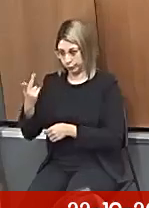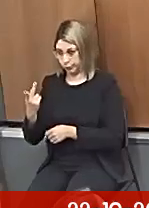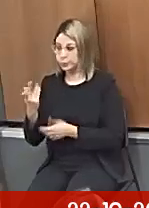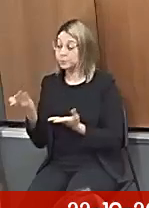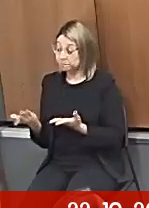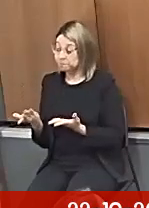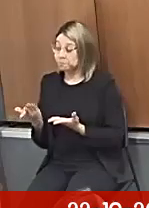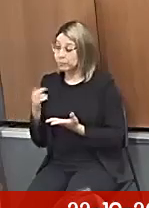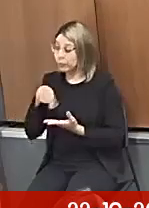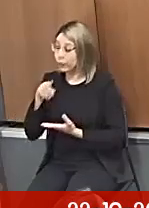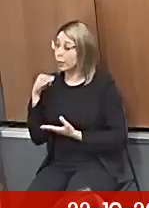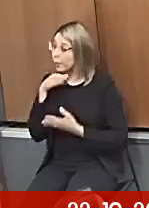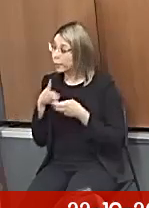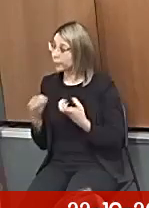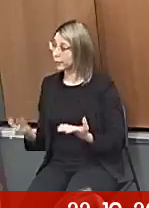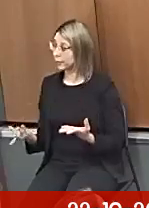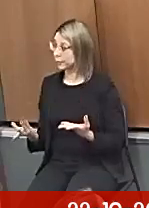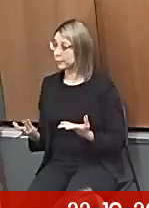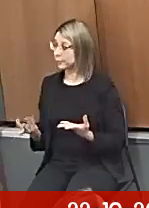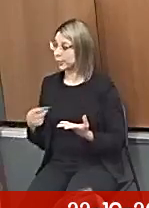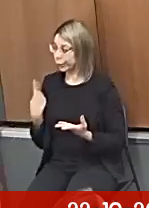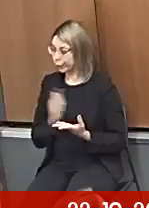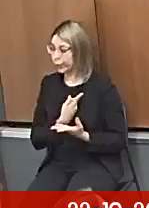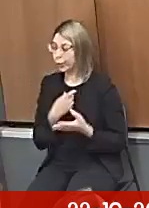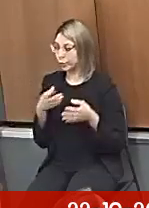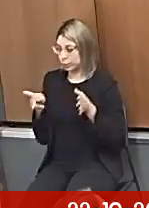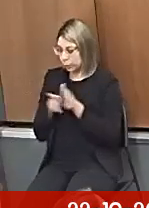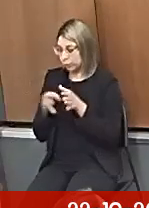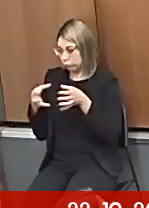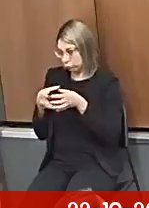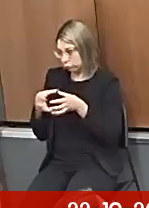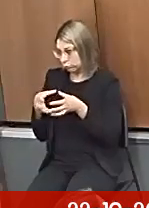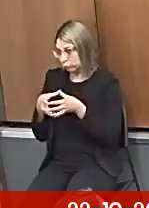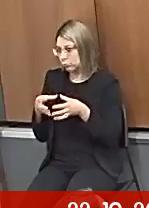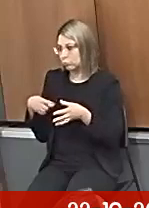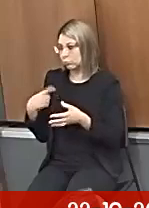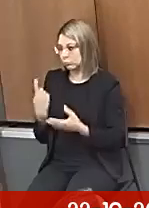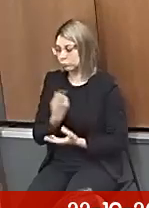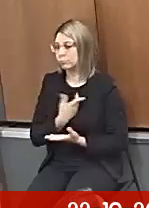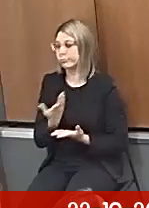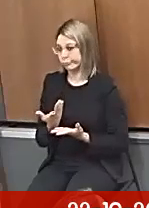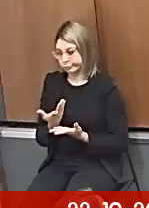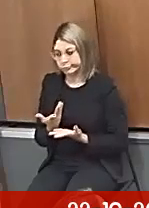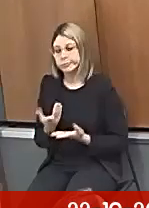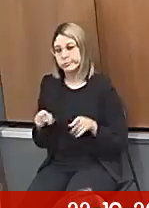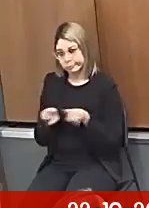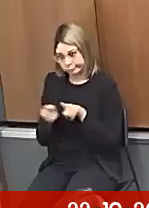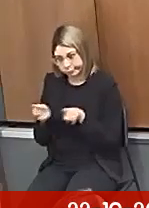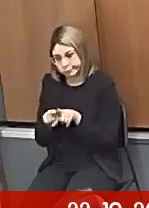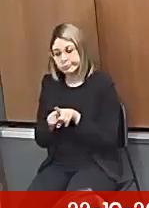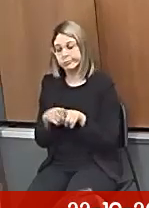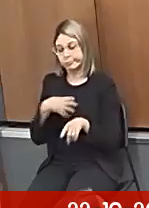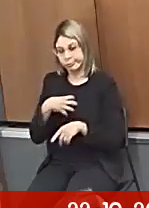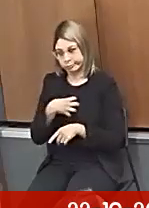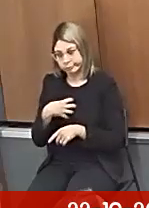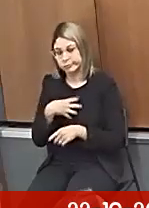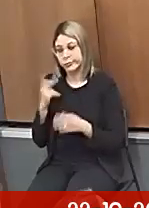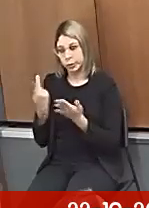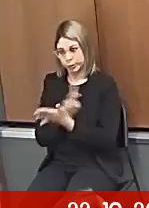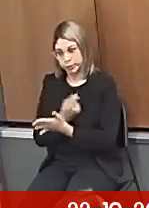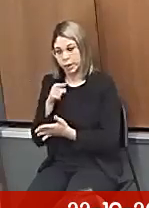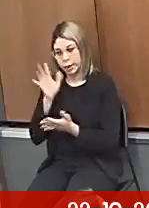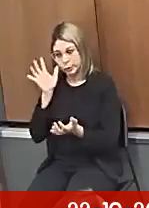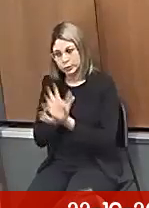Então, veja bem, nem nós aqui, membros dessa comissão, estamos fora de uma situação tão delicada e